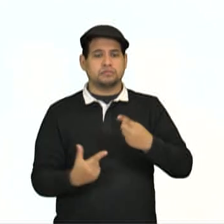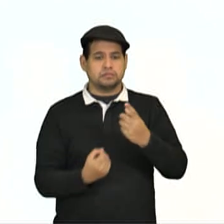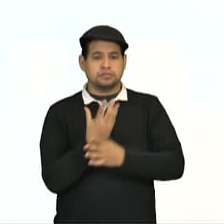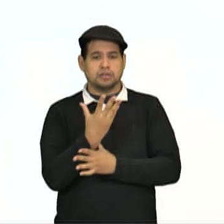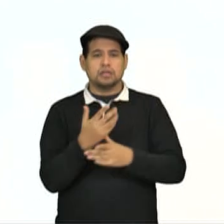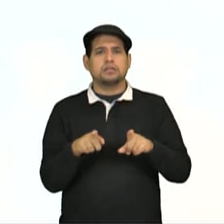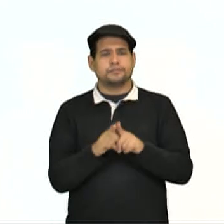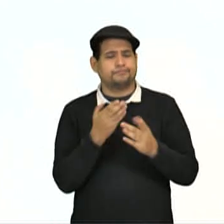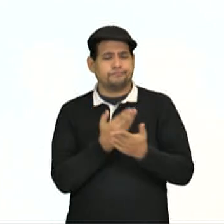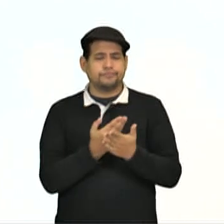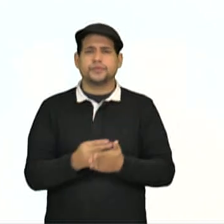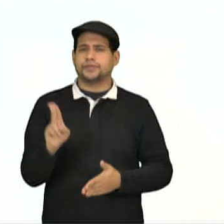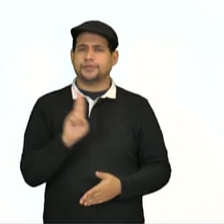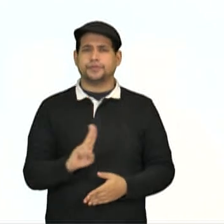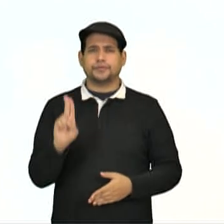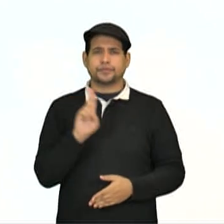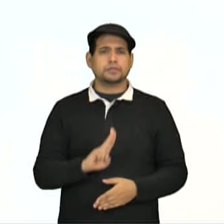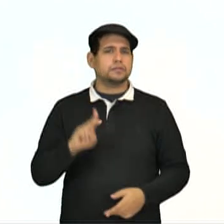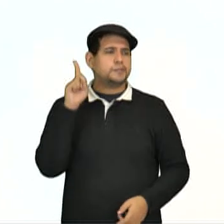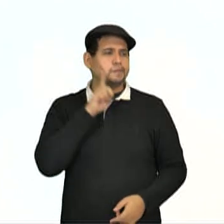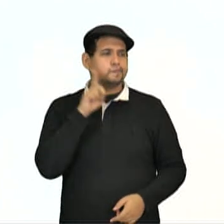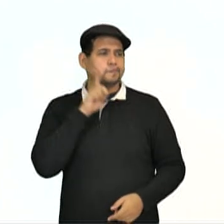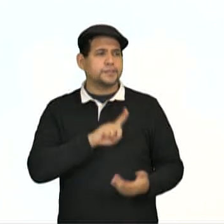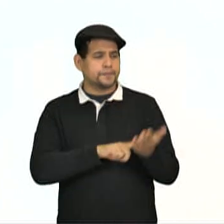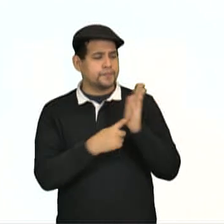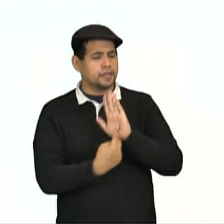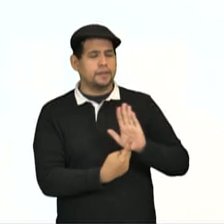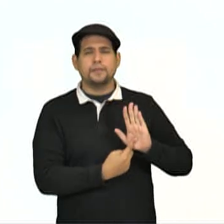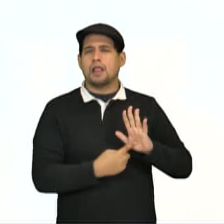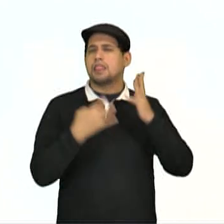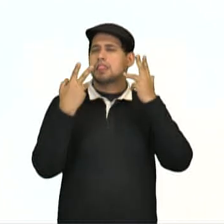da universidade nos Estados Unidos mostra que esses